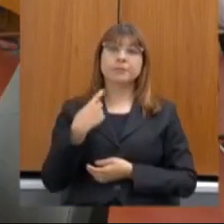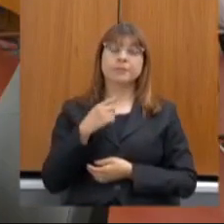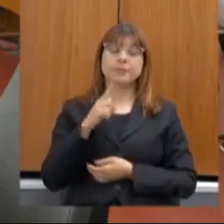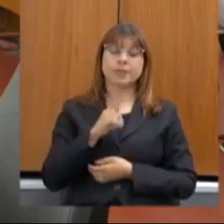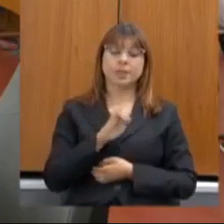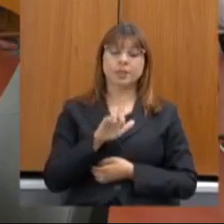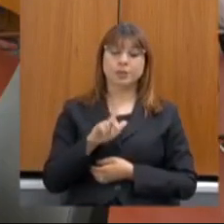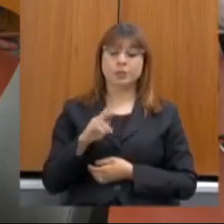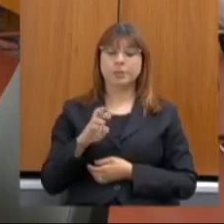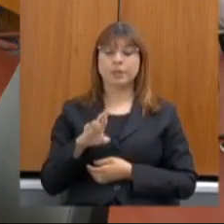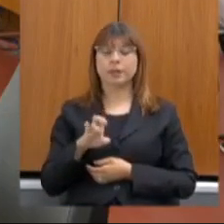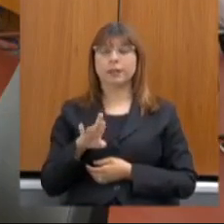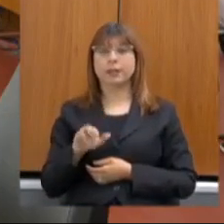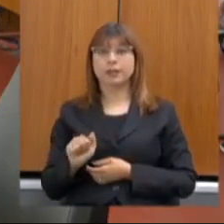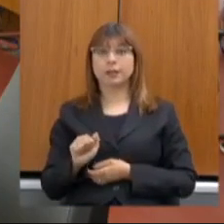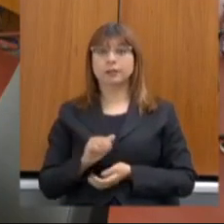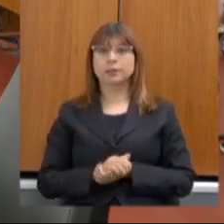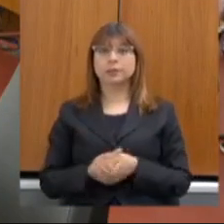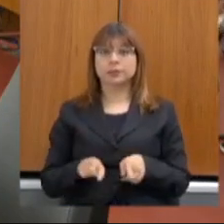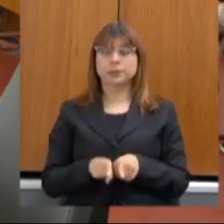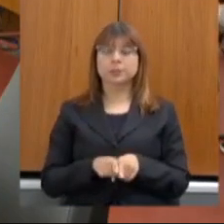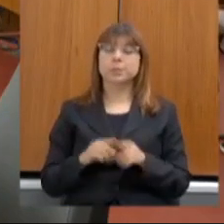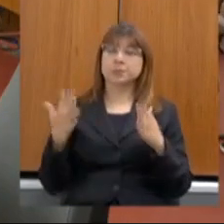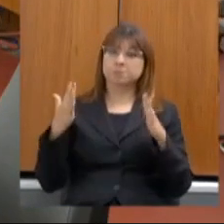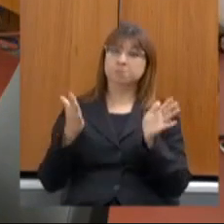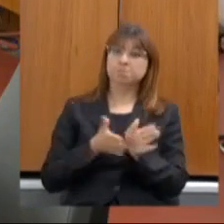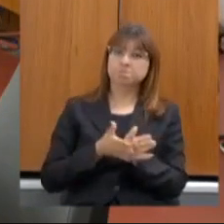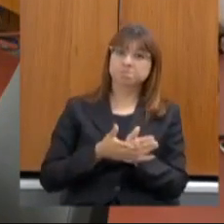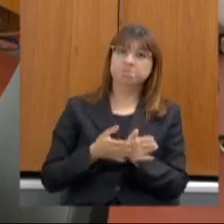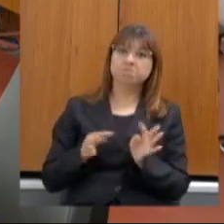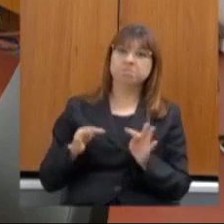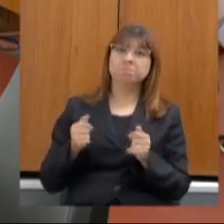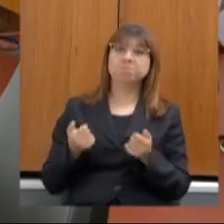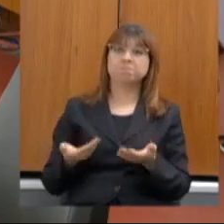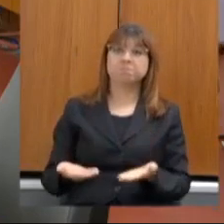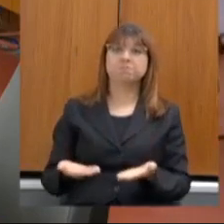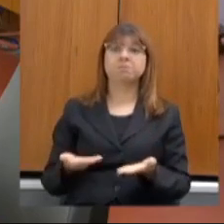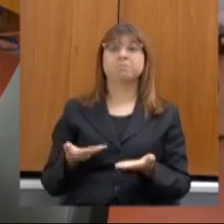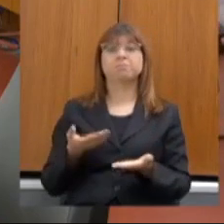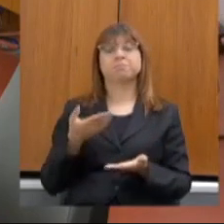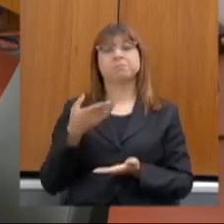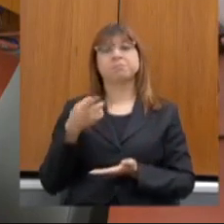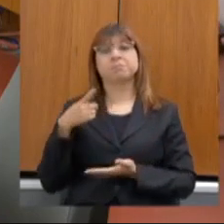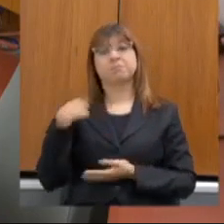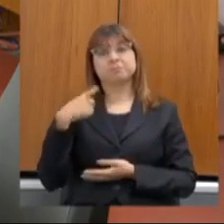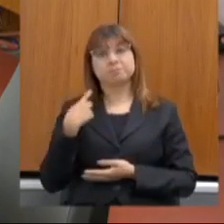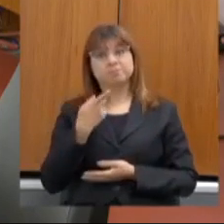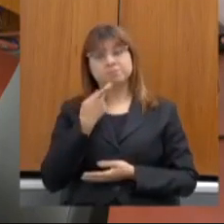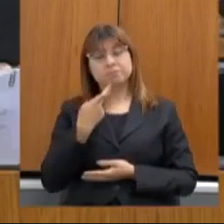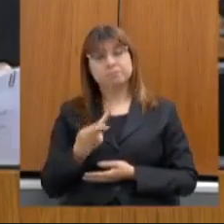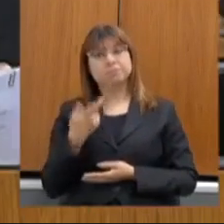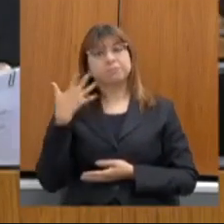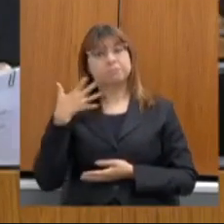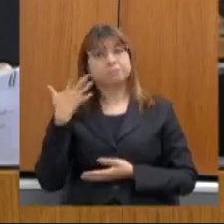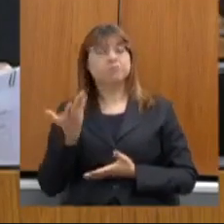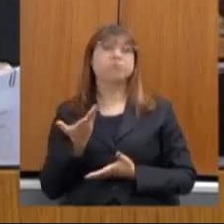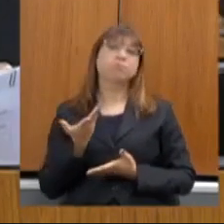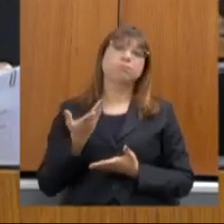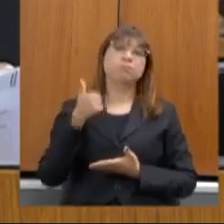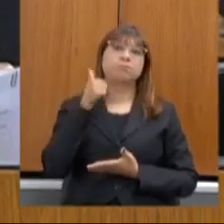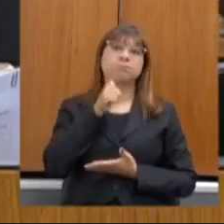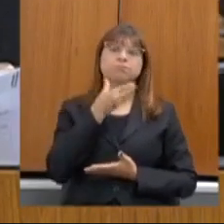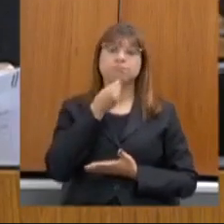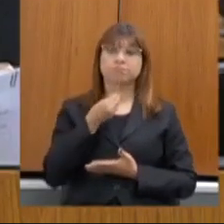Gil Pereira e também parabenizo todas as intervenções feitas aqui pelos deputados e deputadas